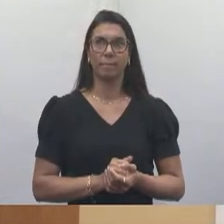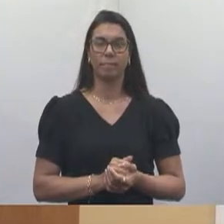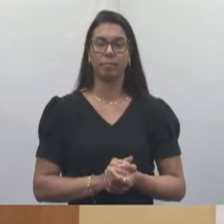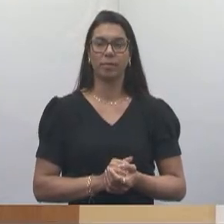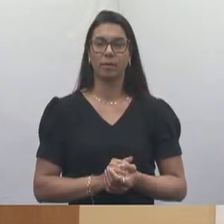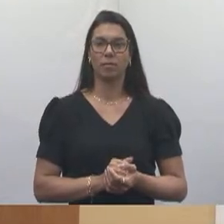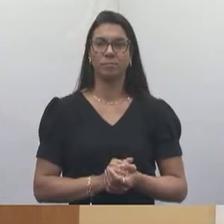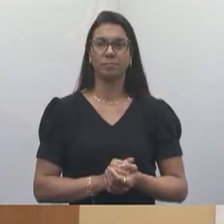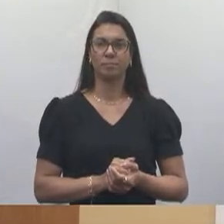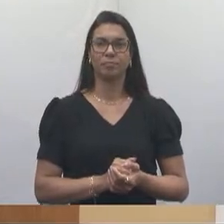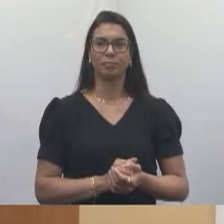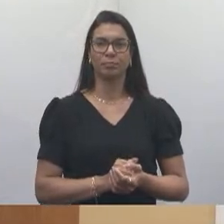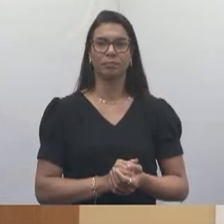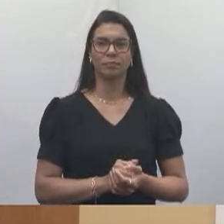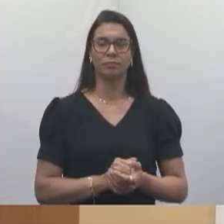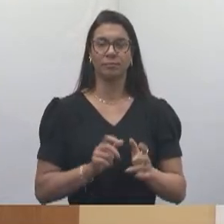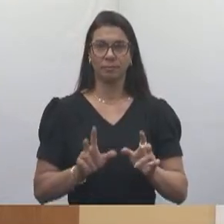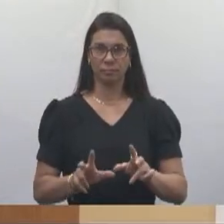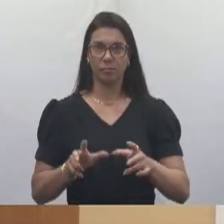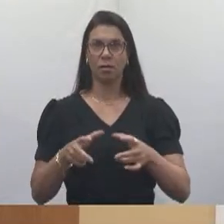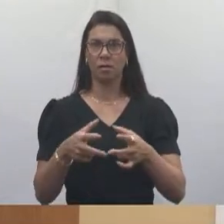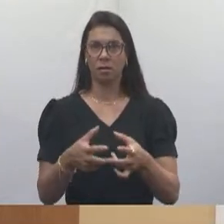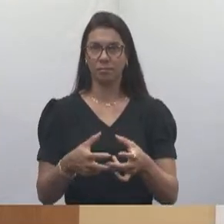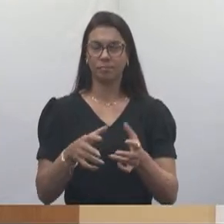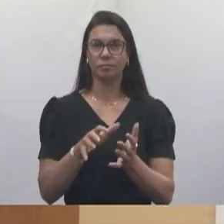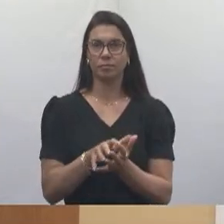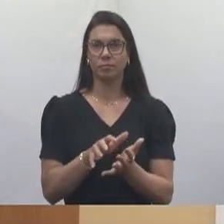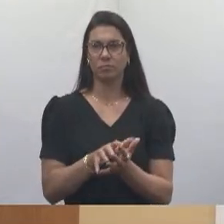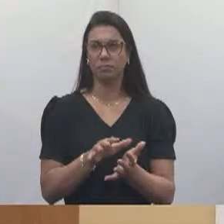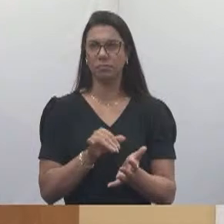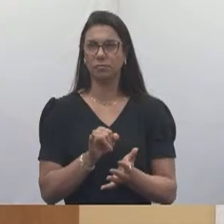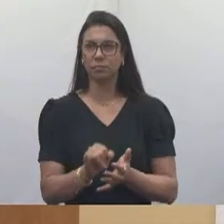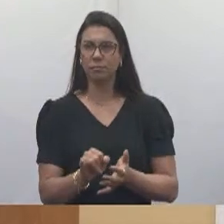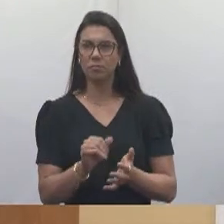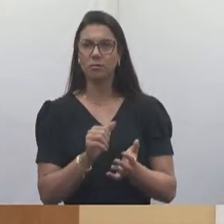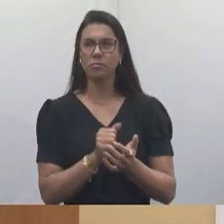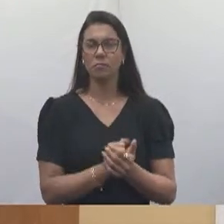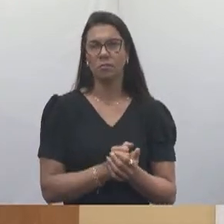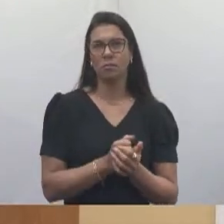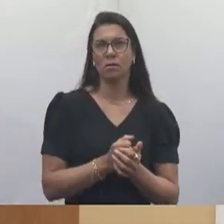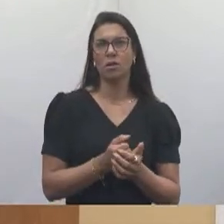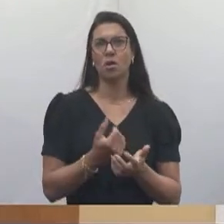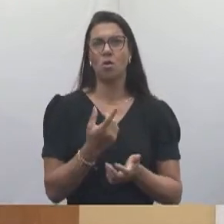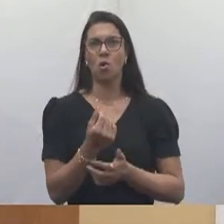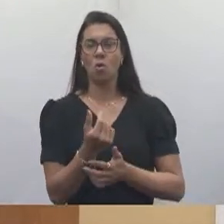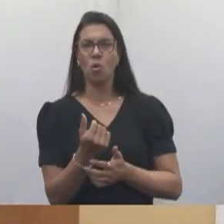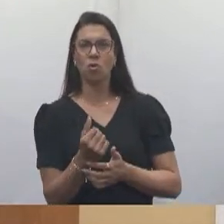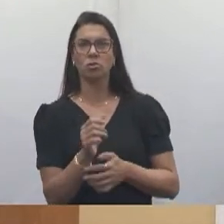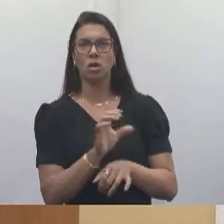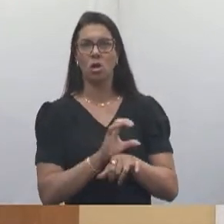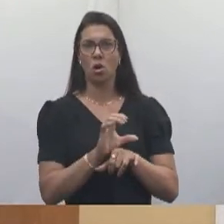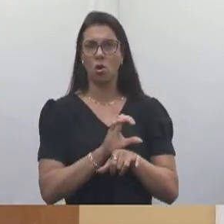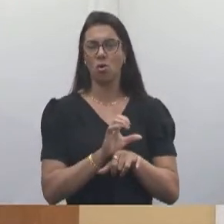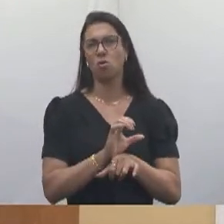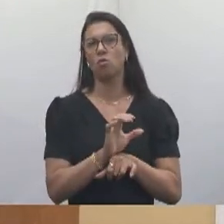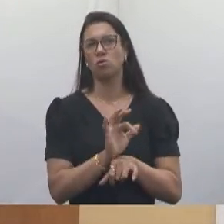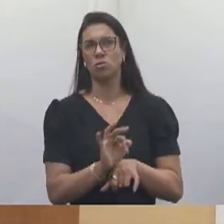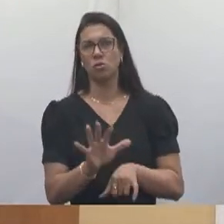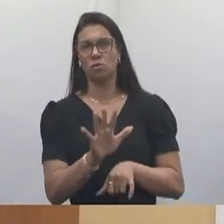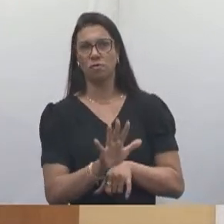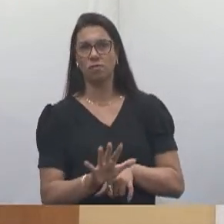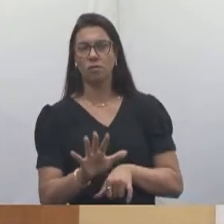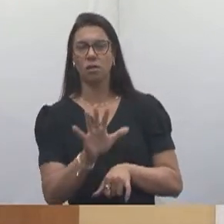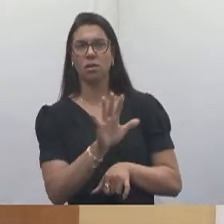Os repasses da Câmara Municipal não ultrapassaram o limite máximo constitucional, sendo suficientes